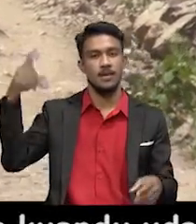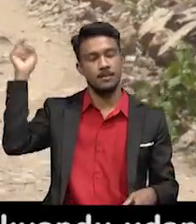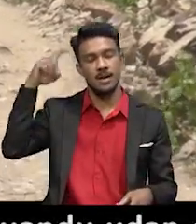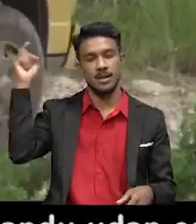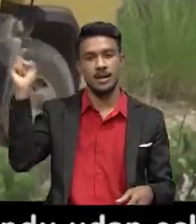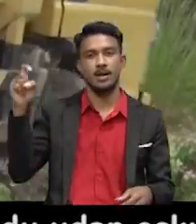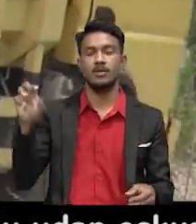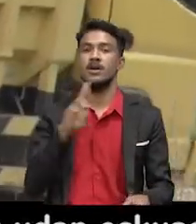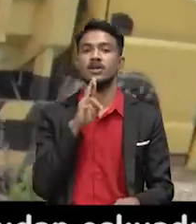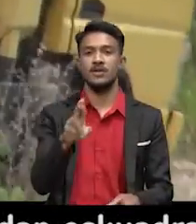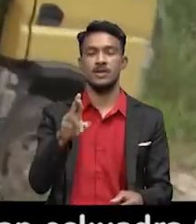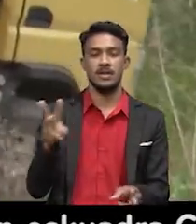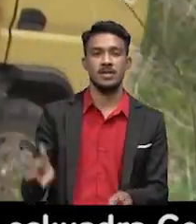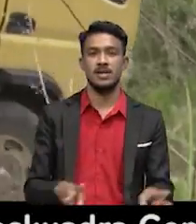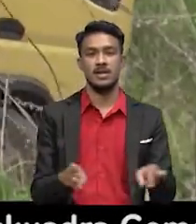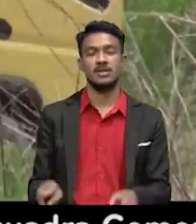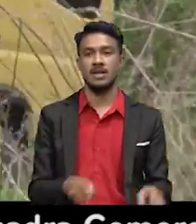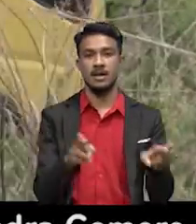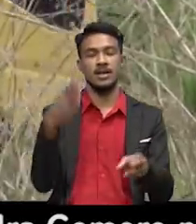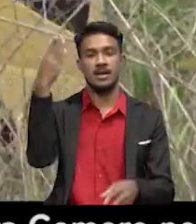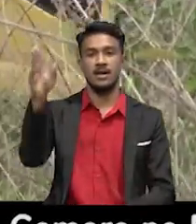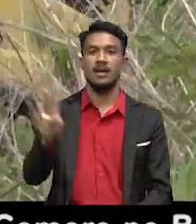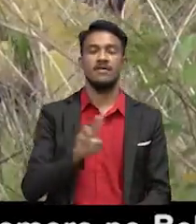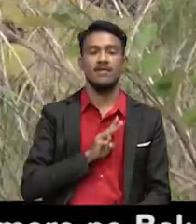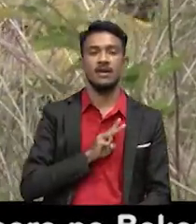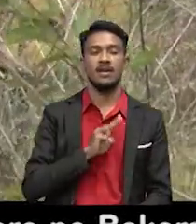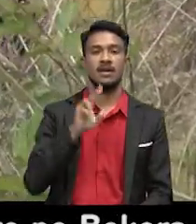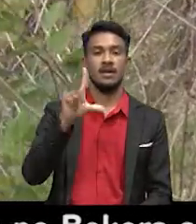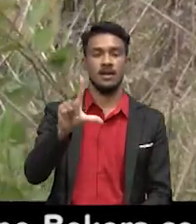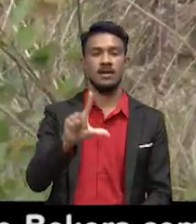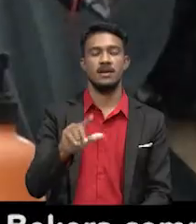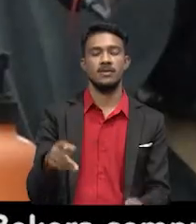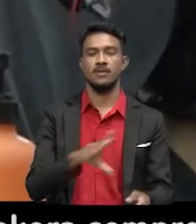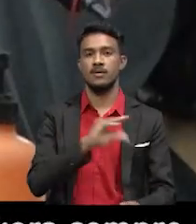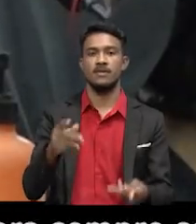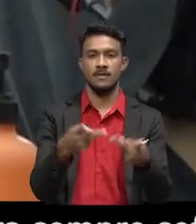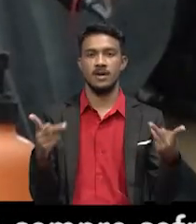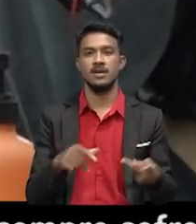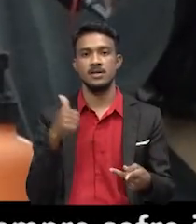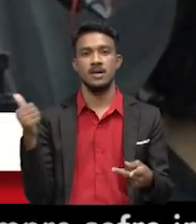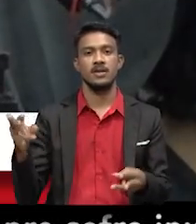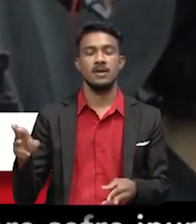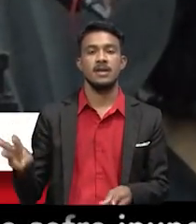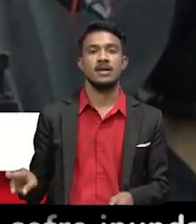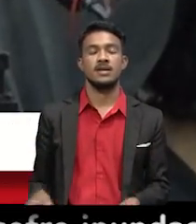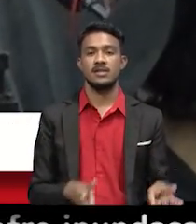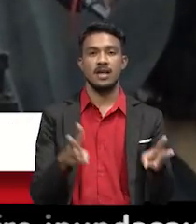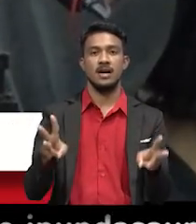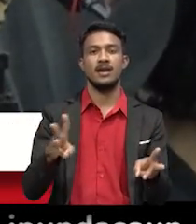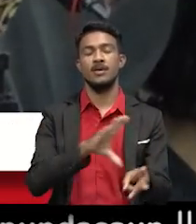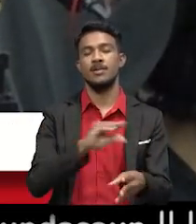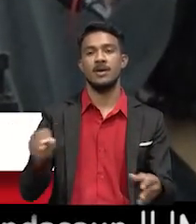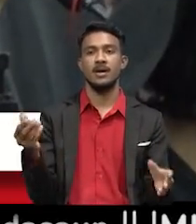estrada nebeat e a parte venilale inclui fatem sira seluk. Estrada nebe mak doko ami venilale e ne baboko